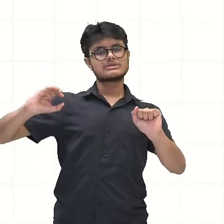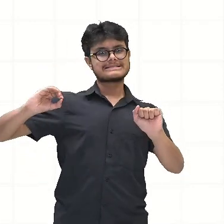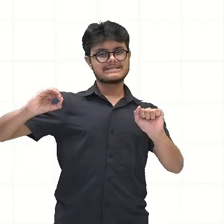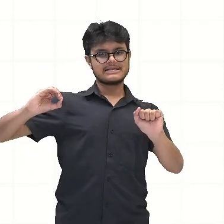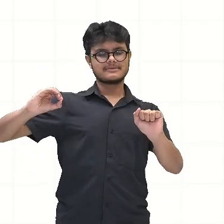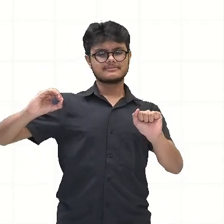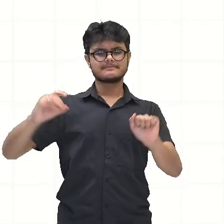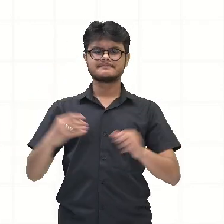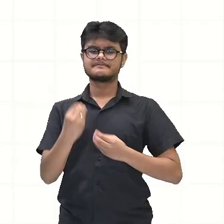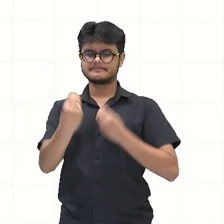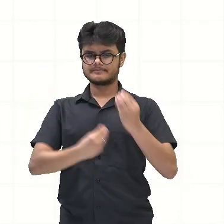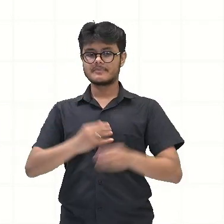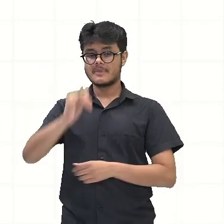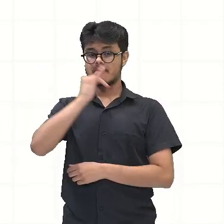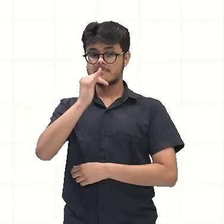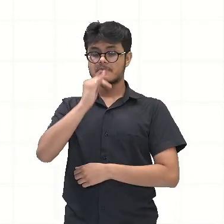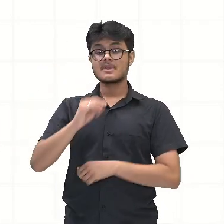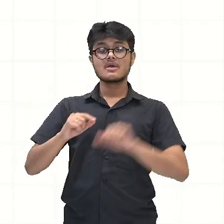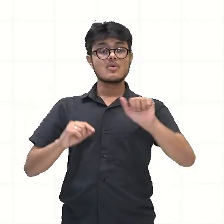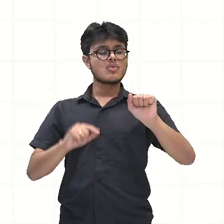significa? O A ser